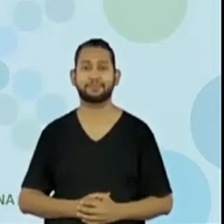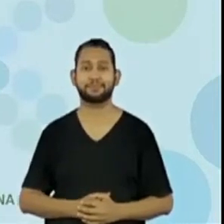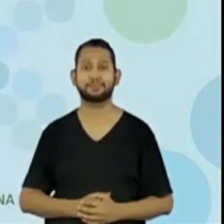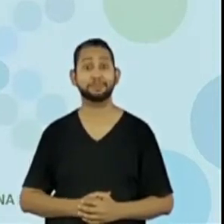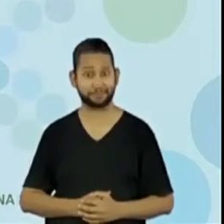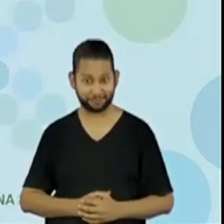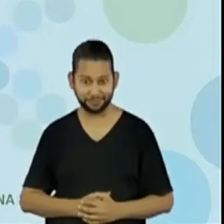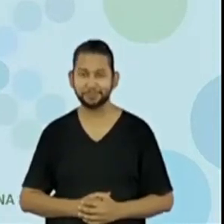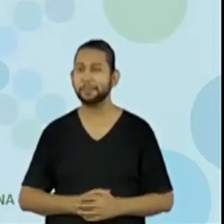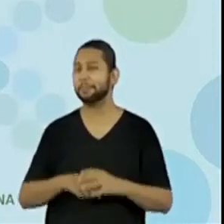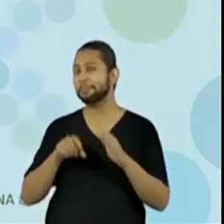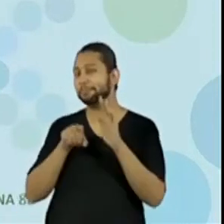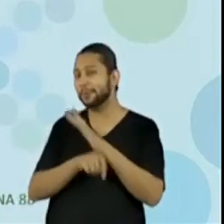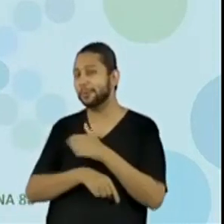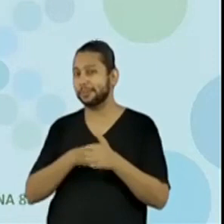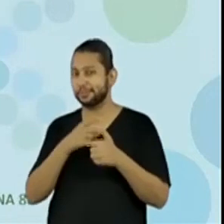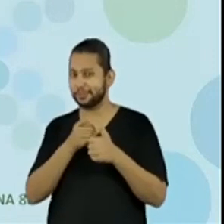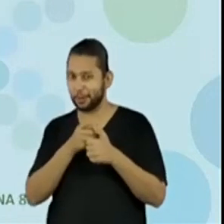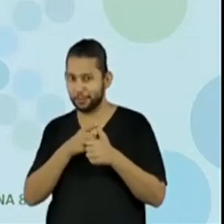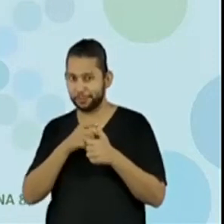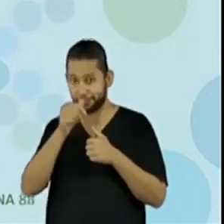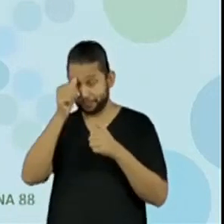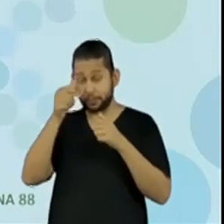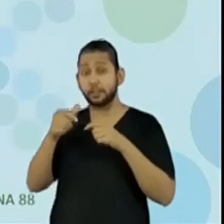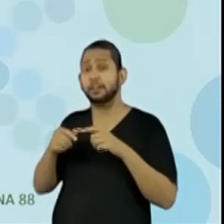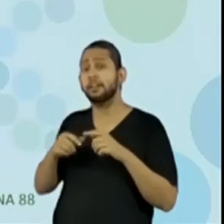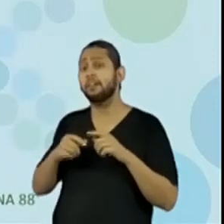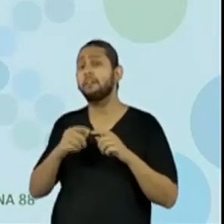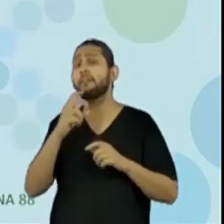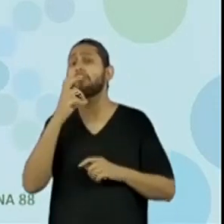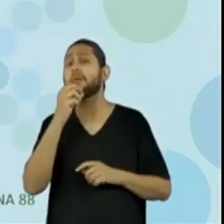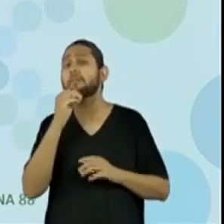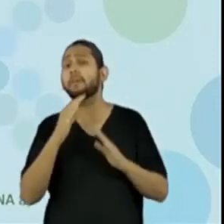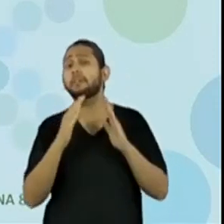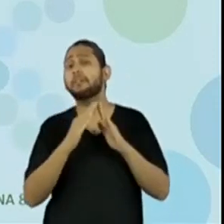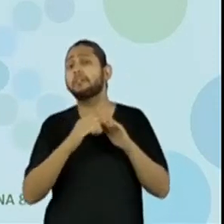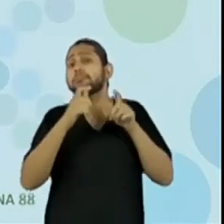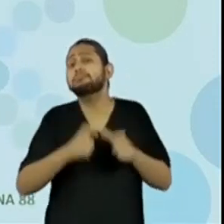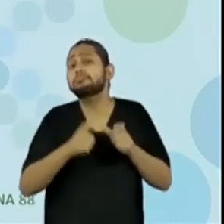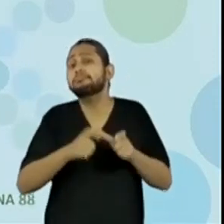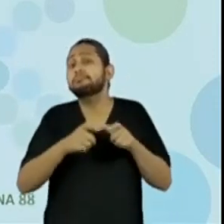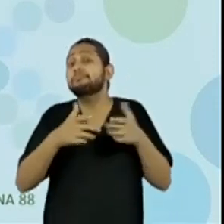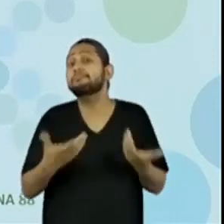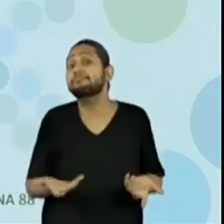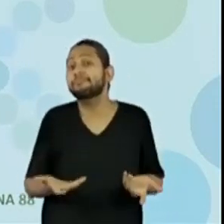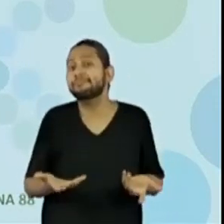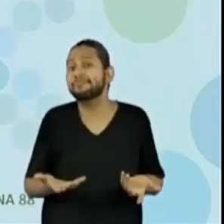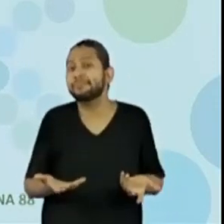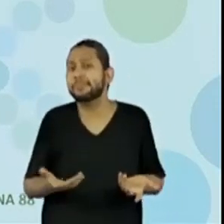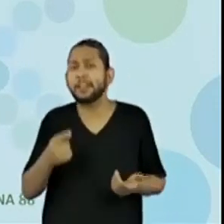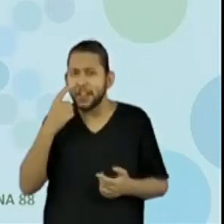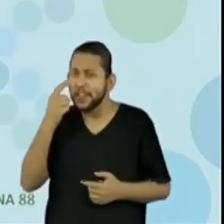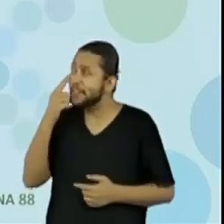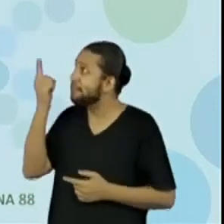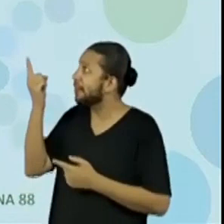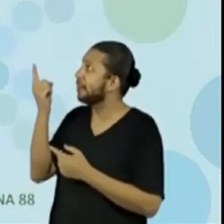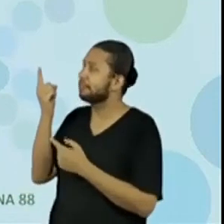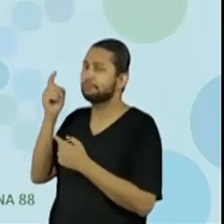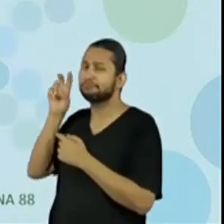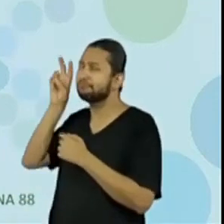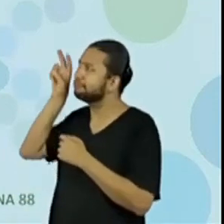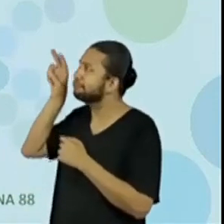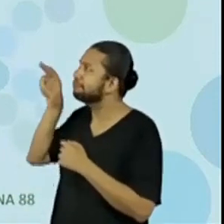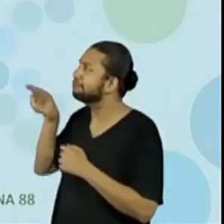Na primeira questão, a pergunta é: onde morava a avó de Chapeuzinho? Tentem localizar essa informação